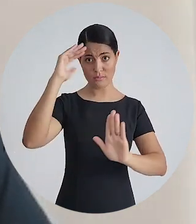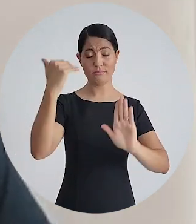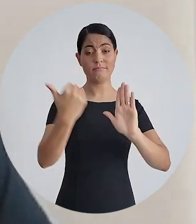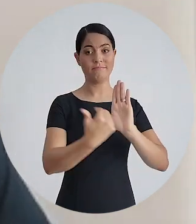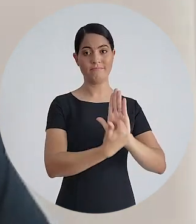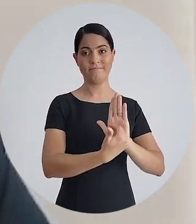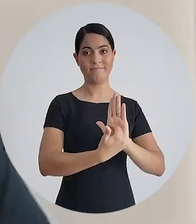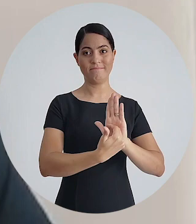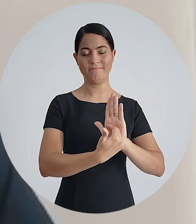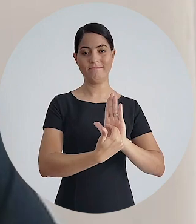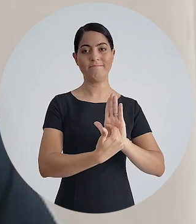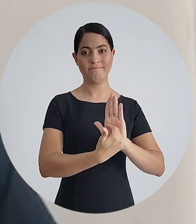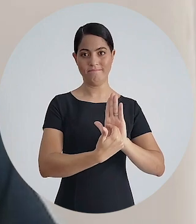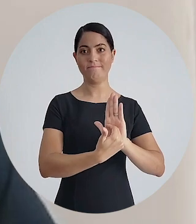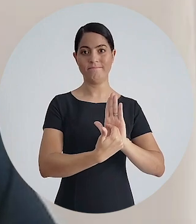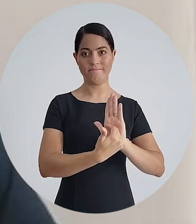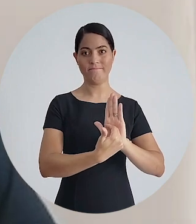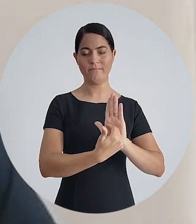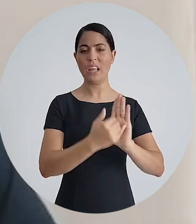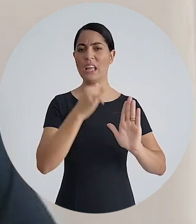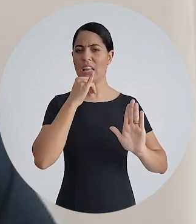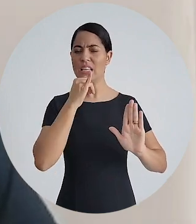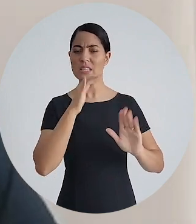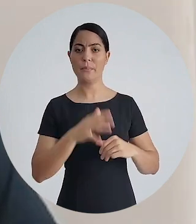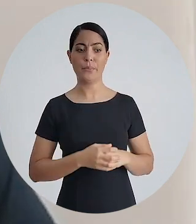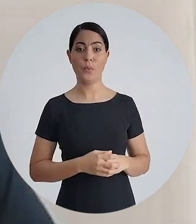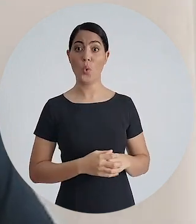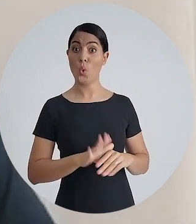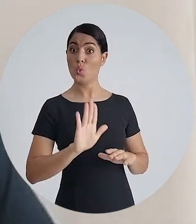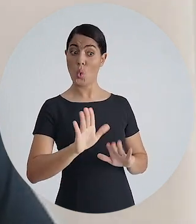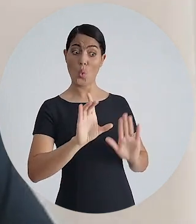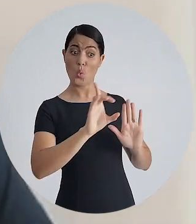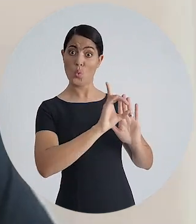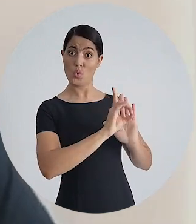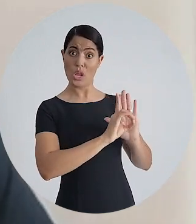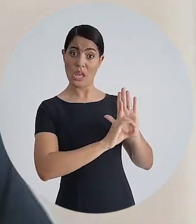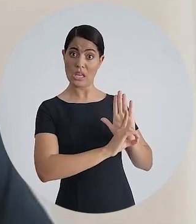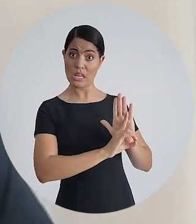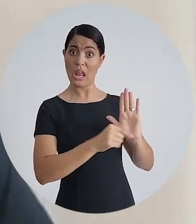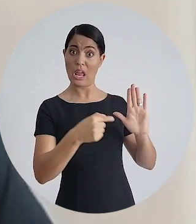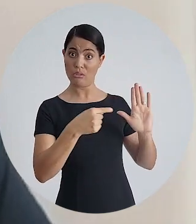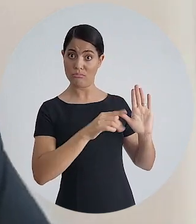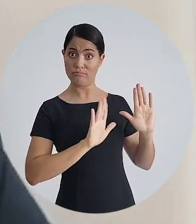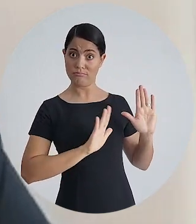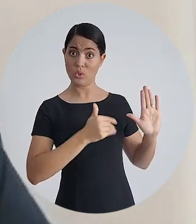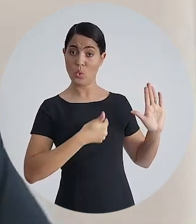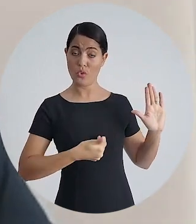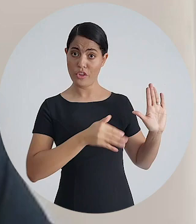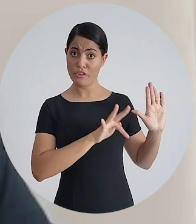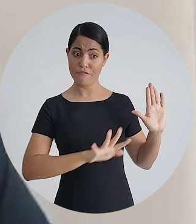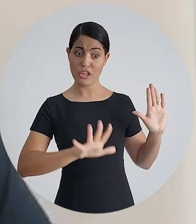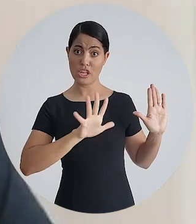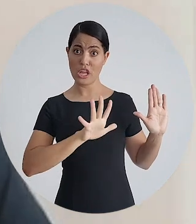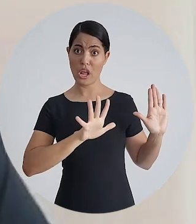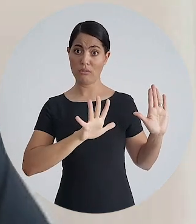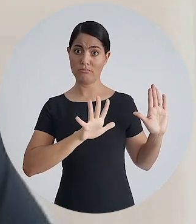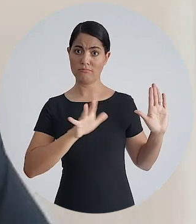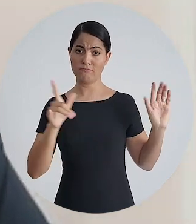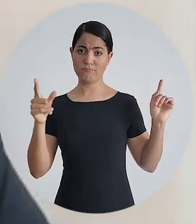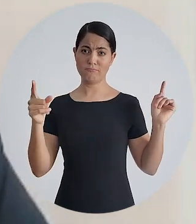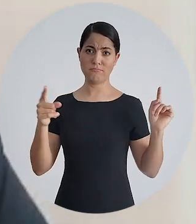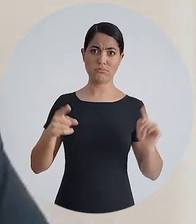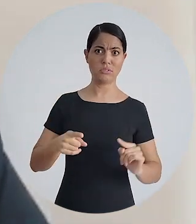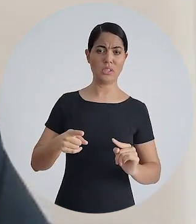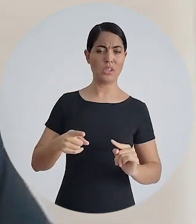pelo conselho, não pode simplesmente um decreto, que é um ato específico do